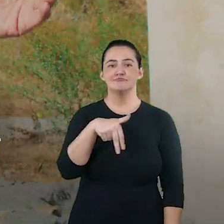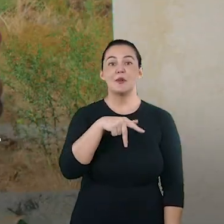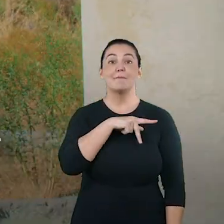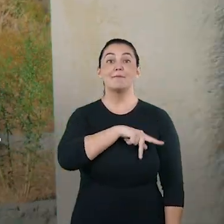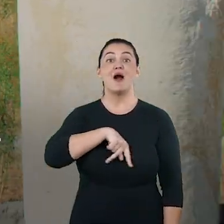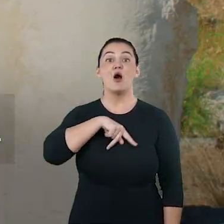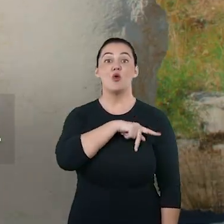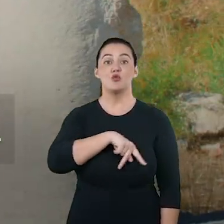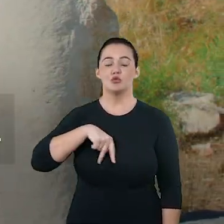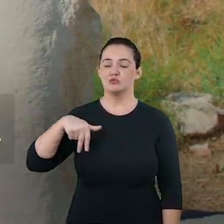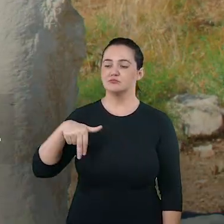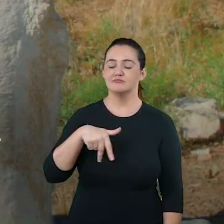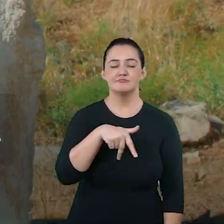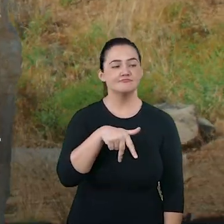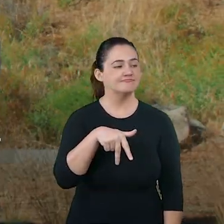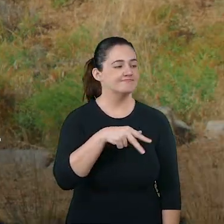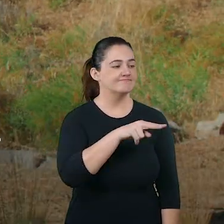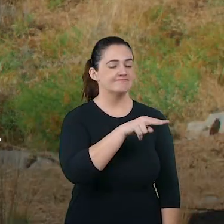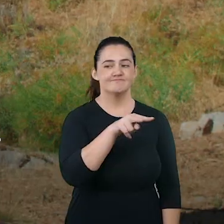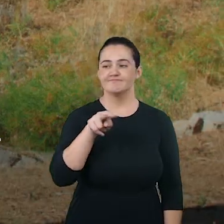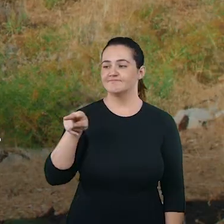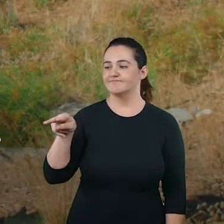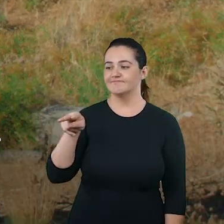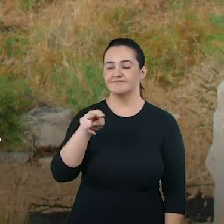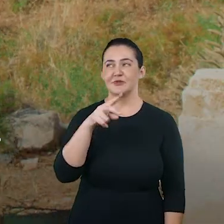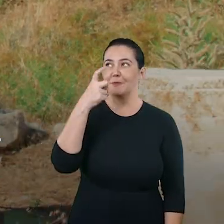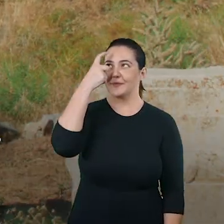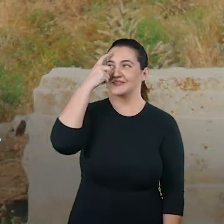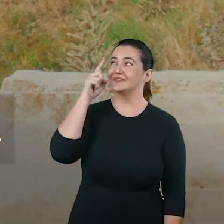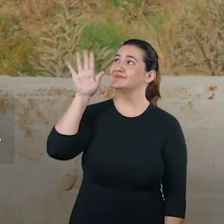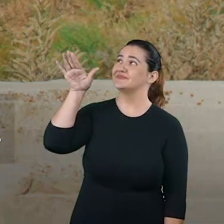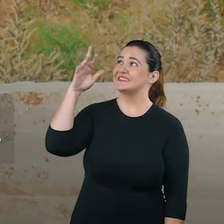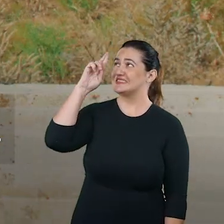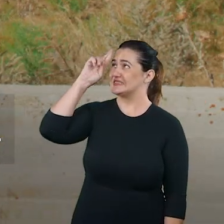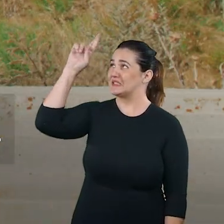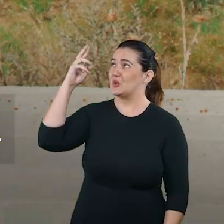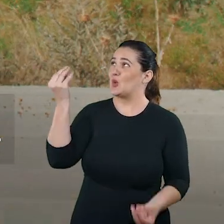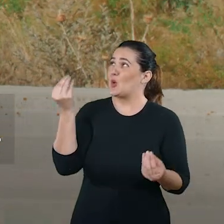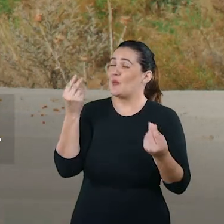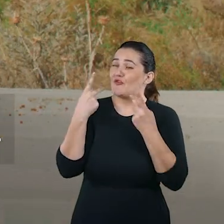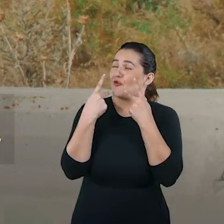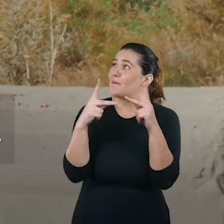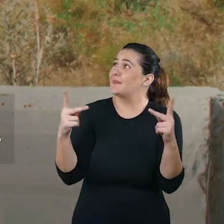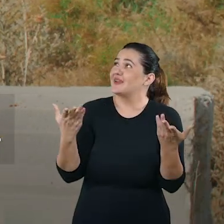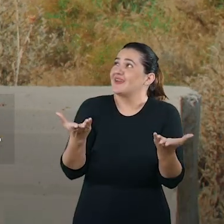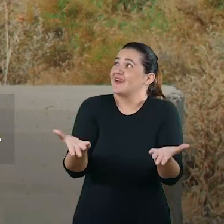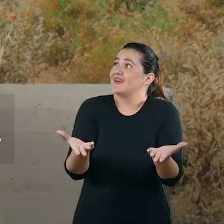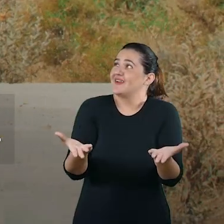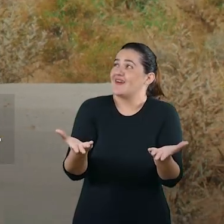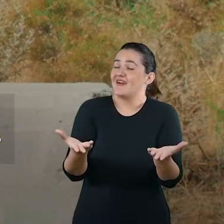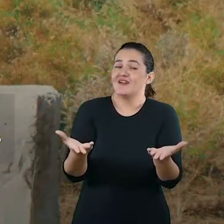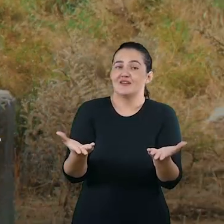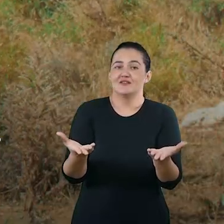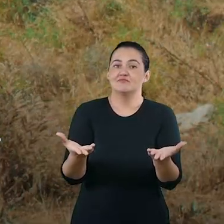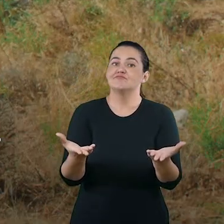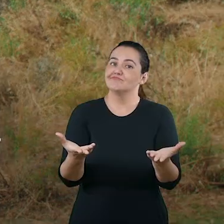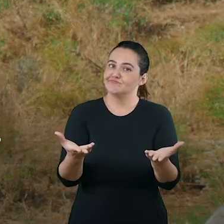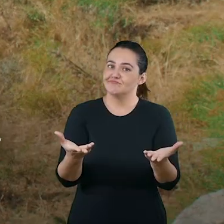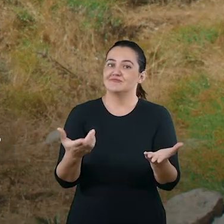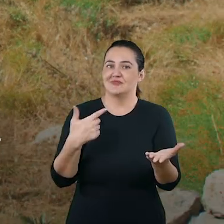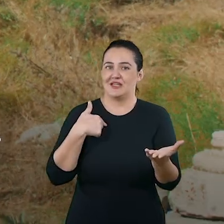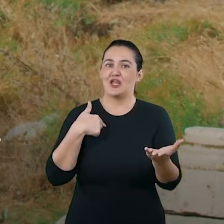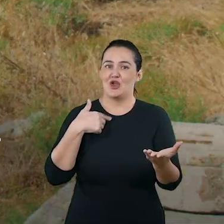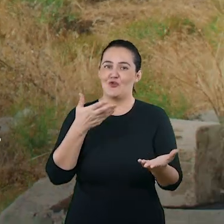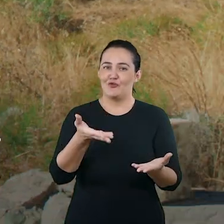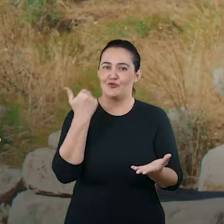todo esse ambiente e pensou, Senhor, como é que eu vou ganhar essa cidade para Cristo? E eu vou